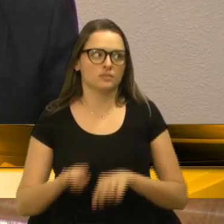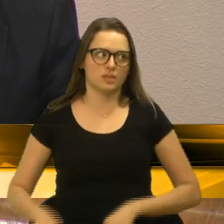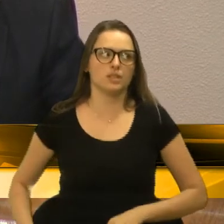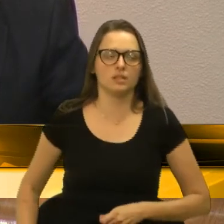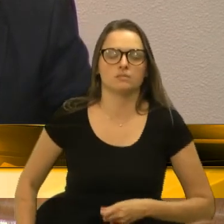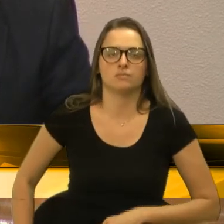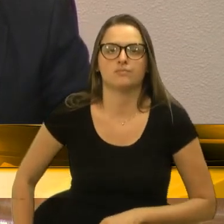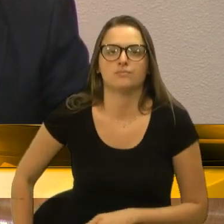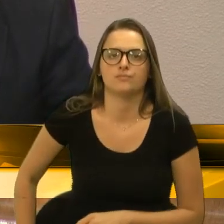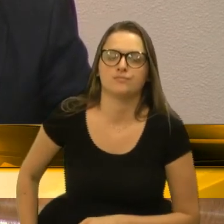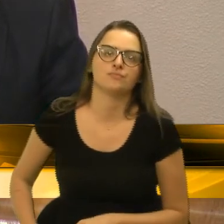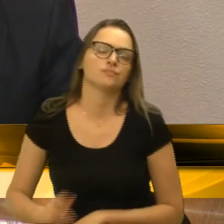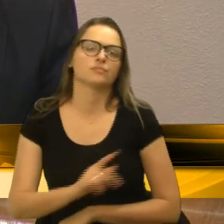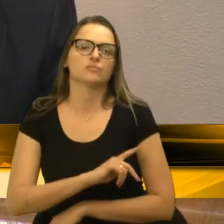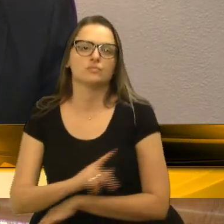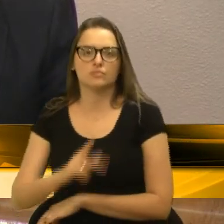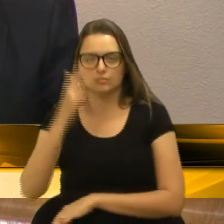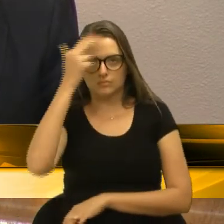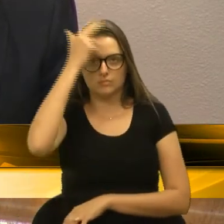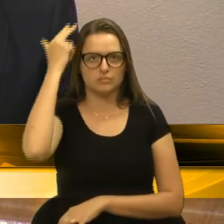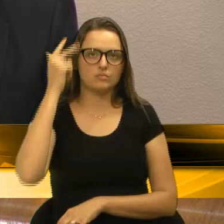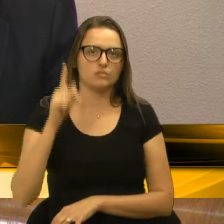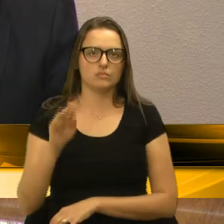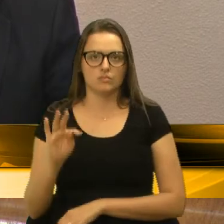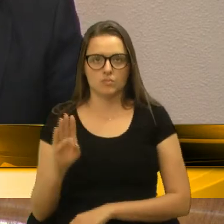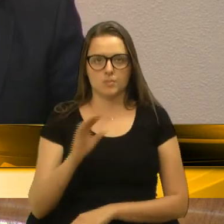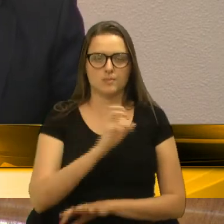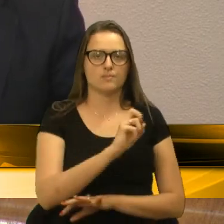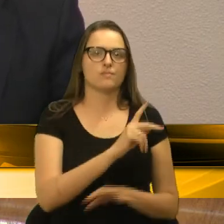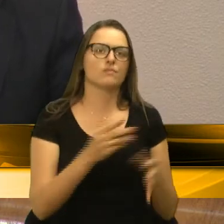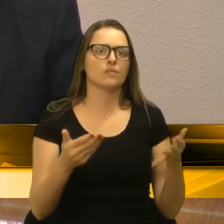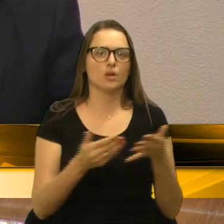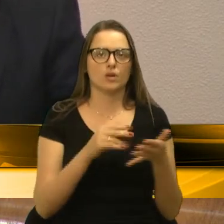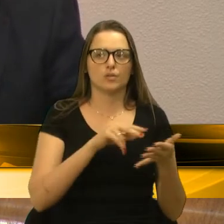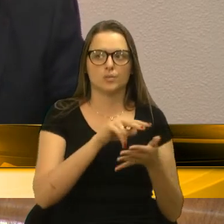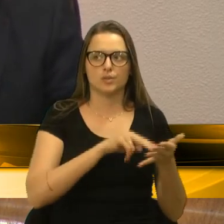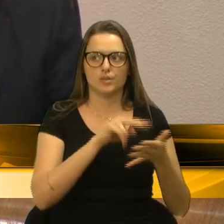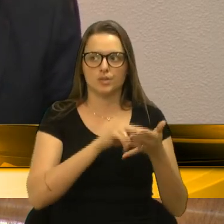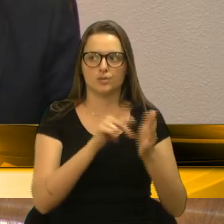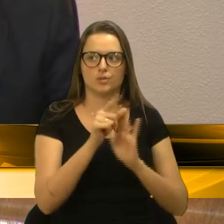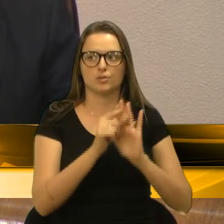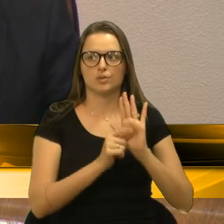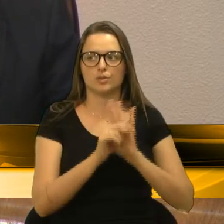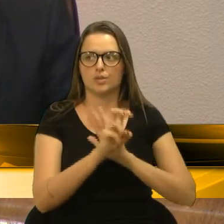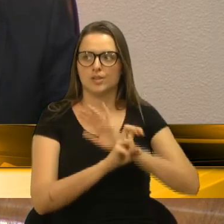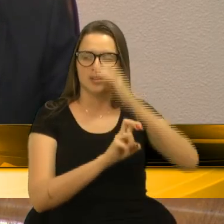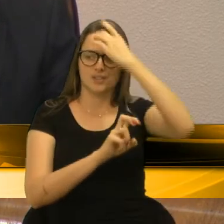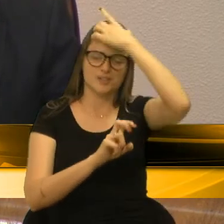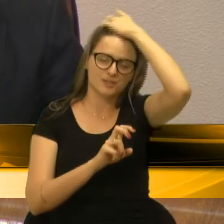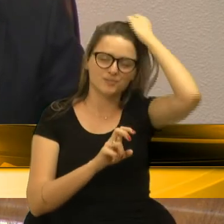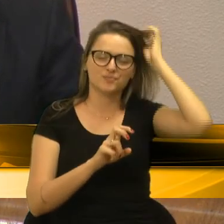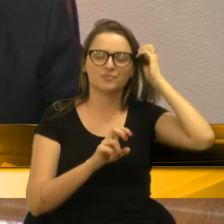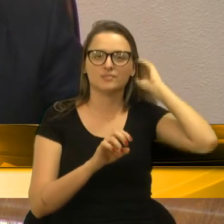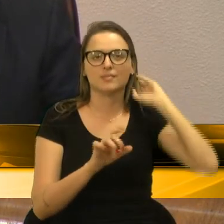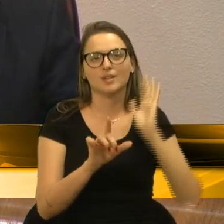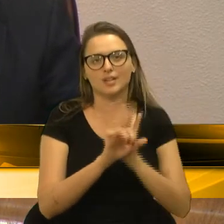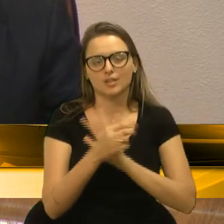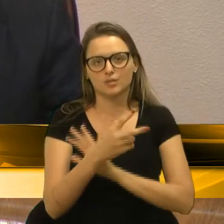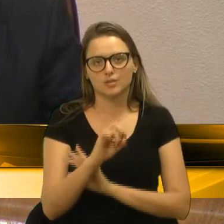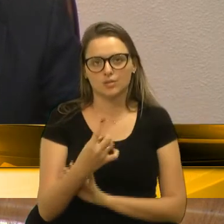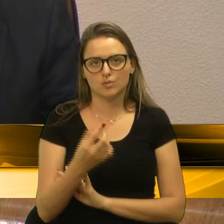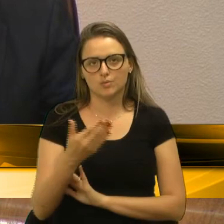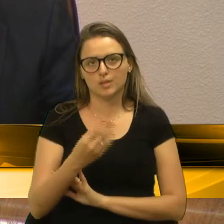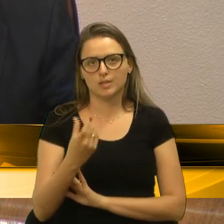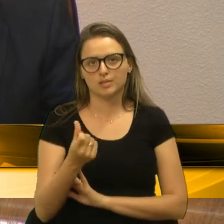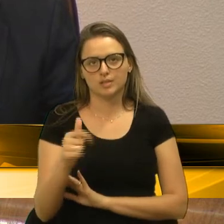7º. Presidente Flávio Cassina, PTB. Ok. Vamos, então, ouvir a leitura do artigo 5º e 7º da Lei número 201/67.